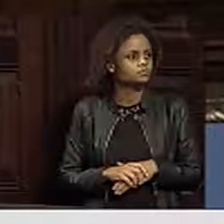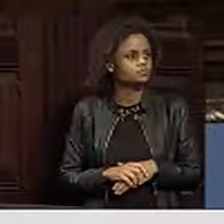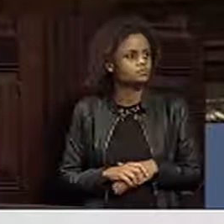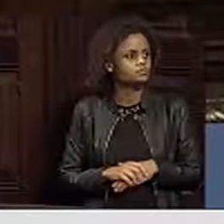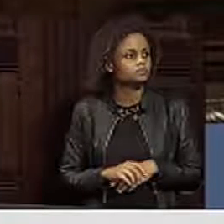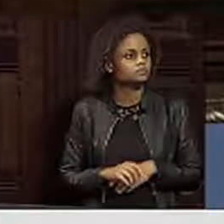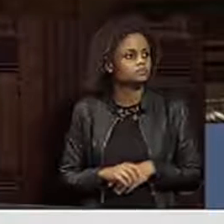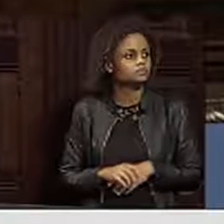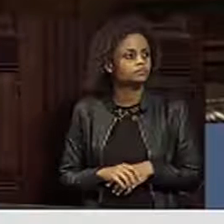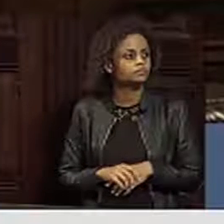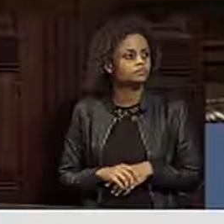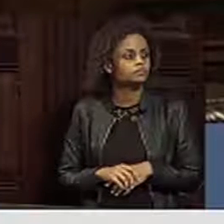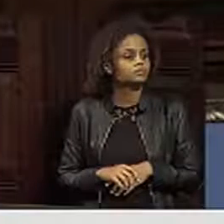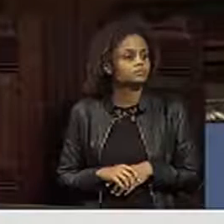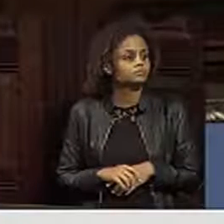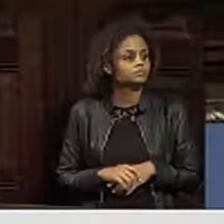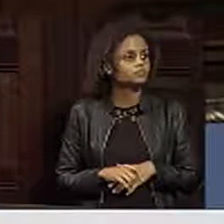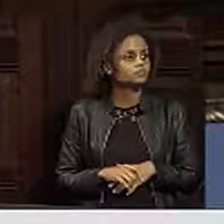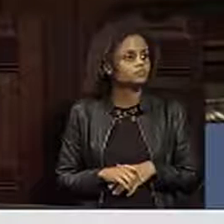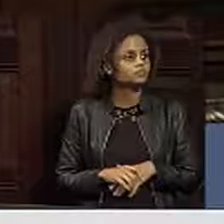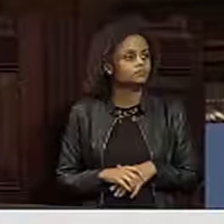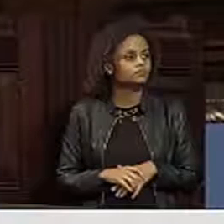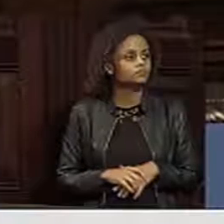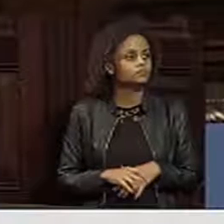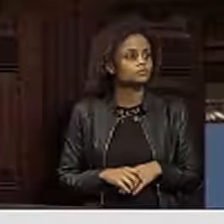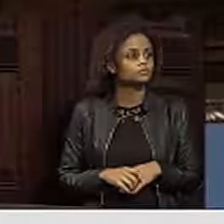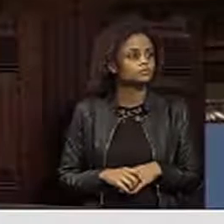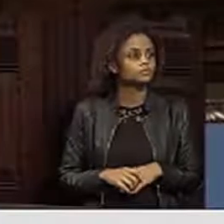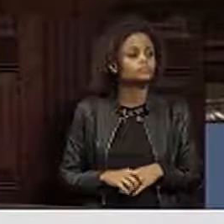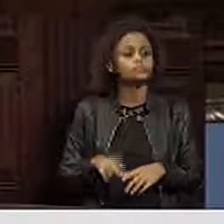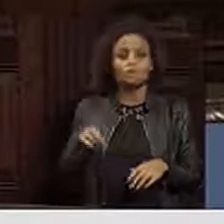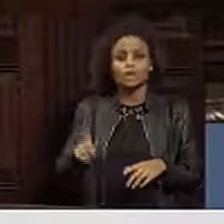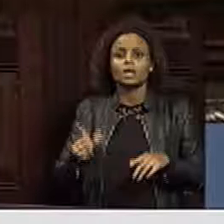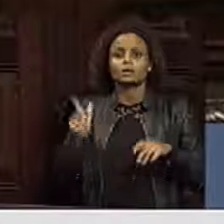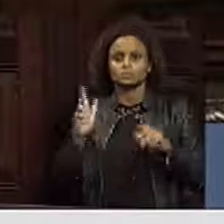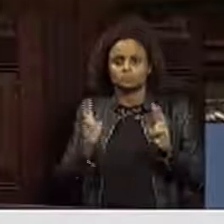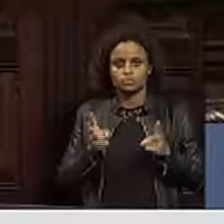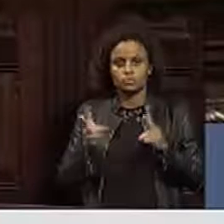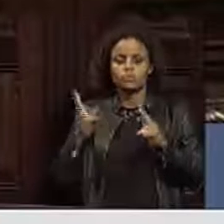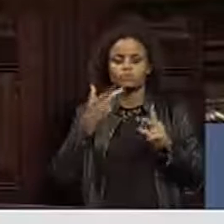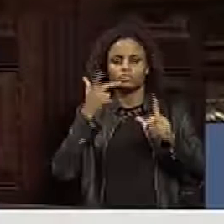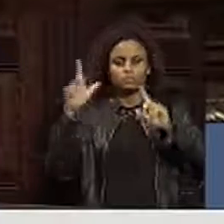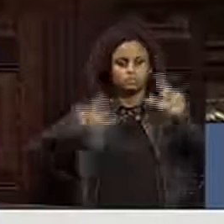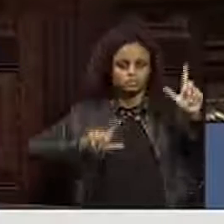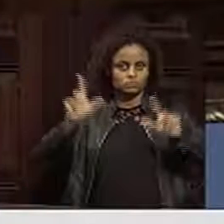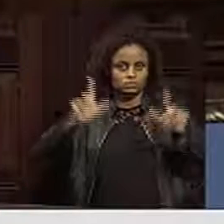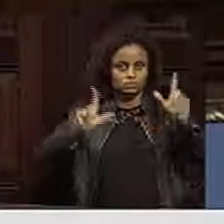Terminando, nessa mesma, e sempre baseado nessa reportagem,